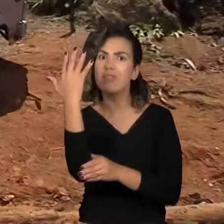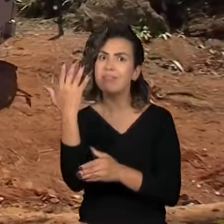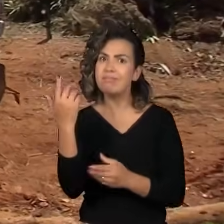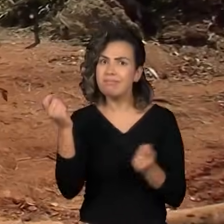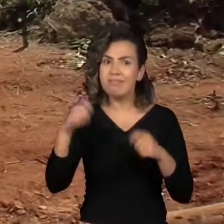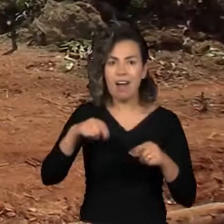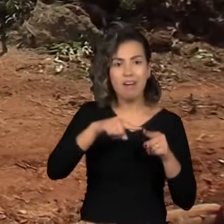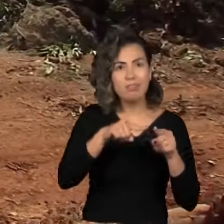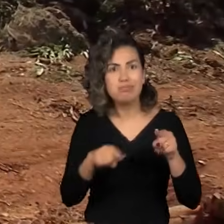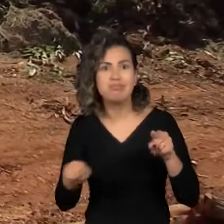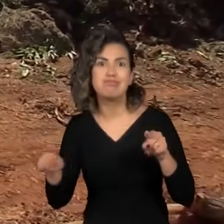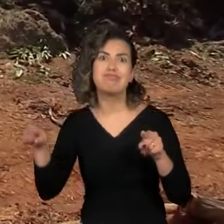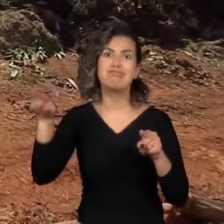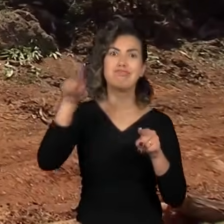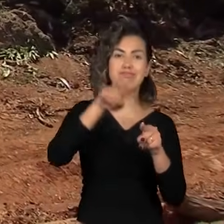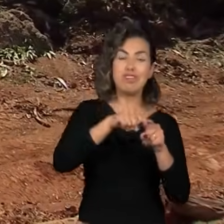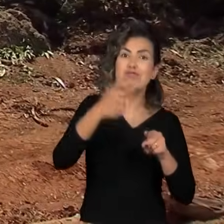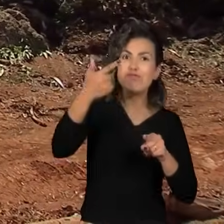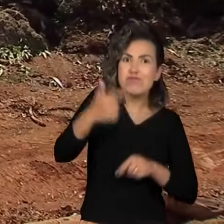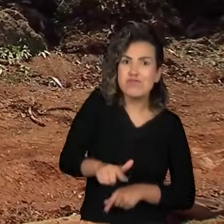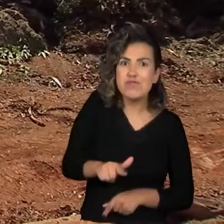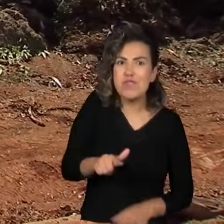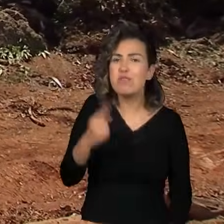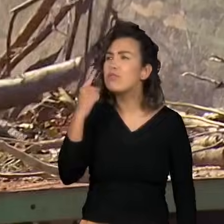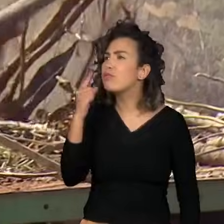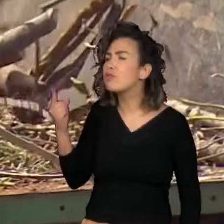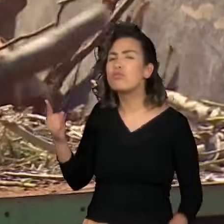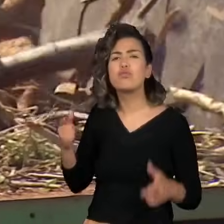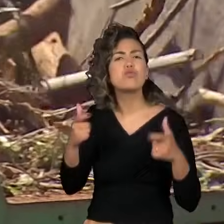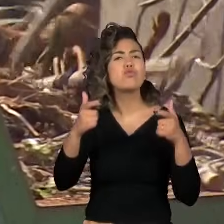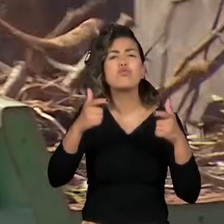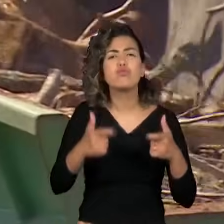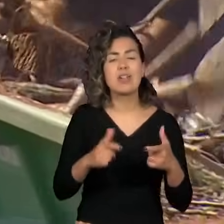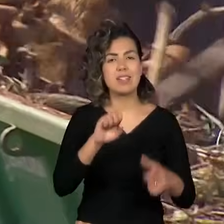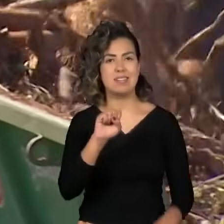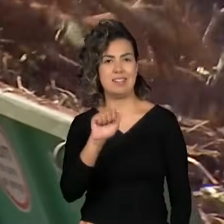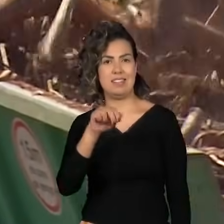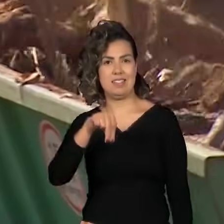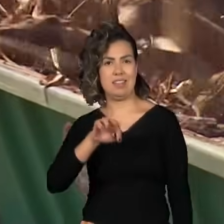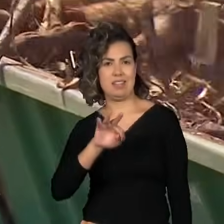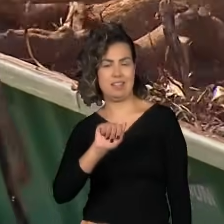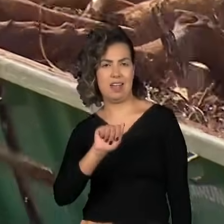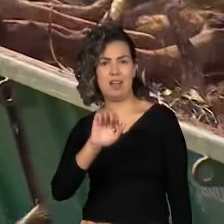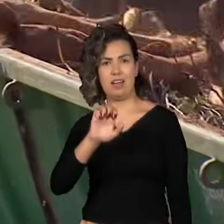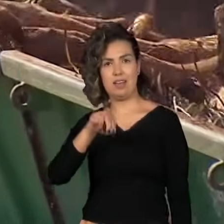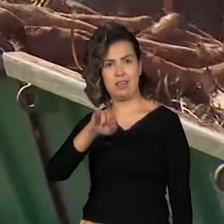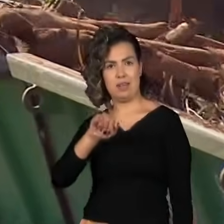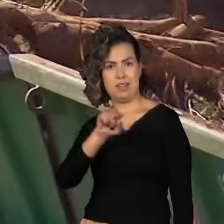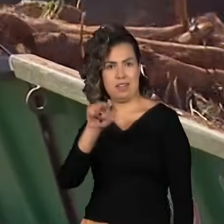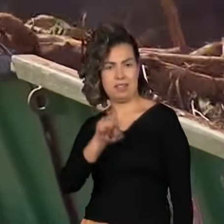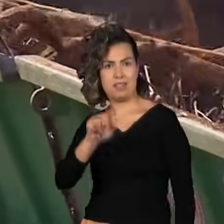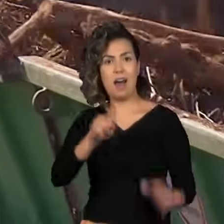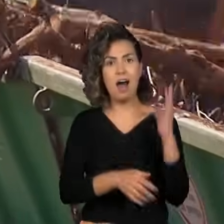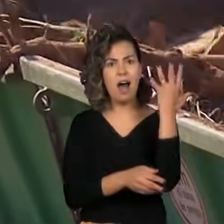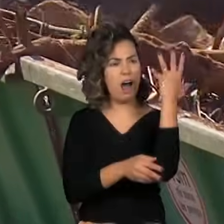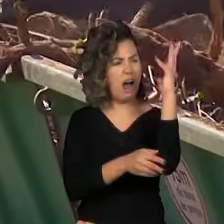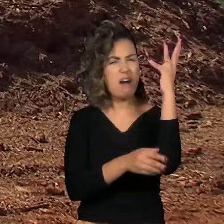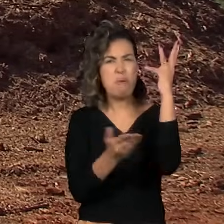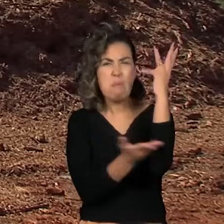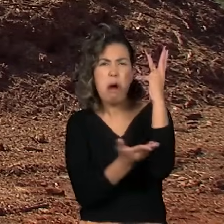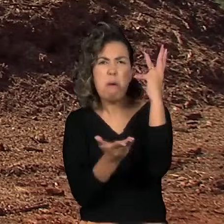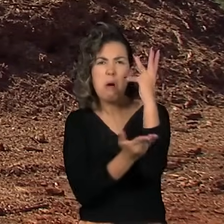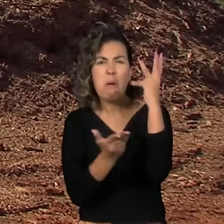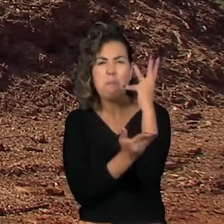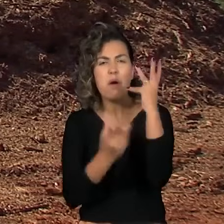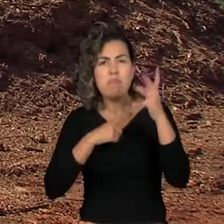A usina verde está instalada na fazenda Santa Elisa. Os troncos, galhos e folhas que chegam aqui são triturados.